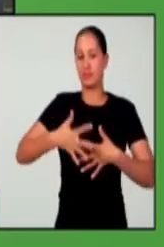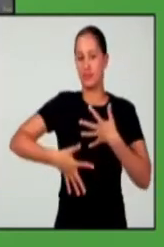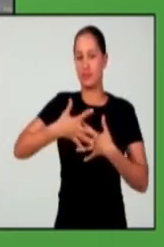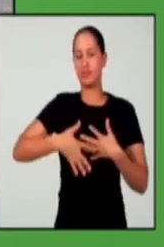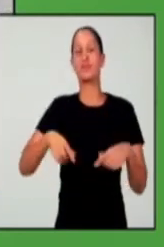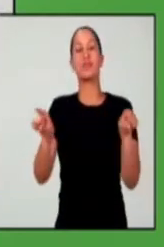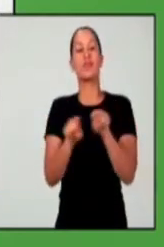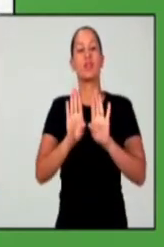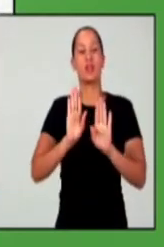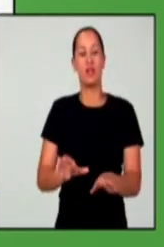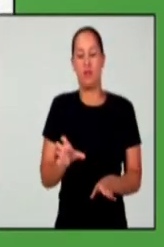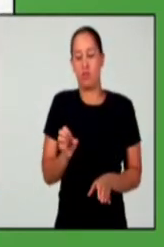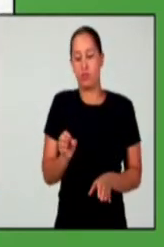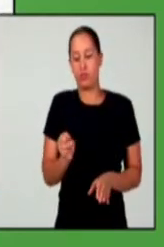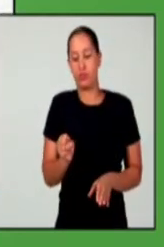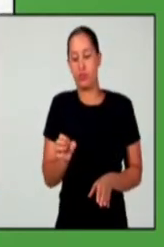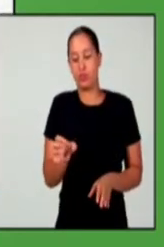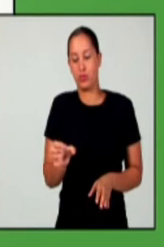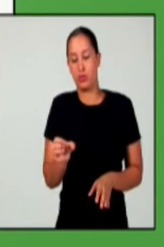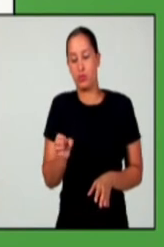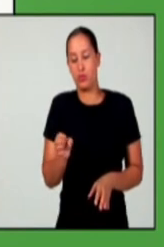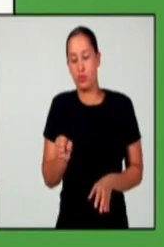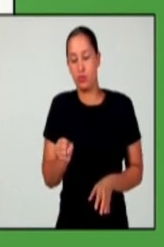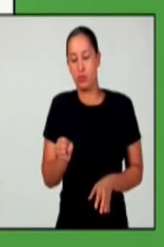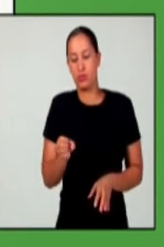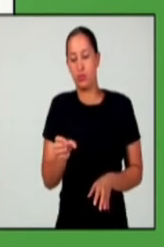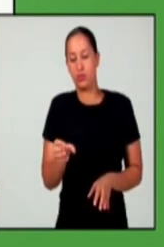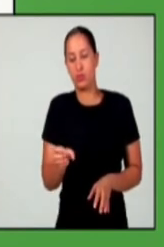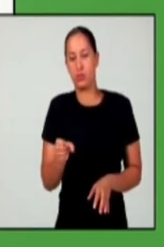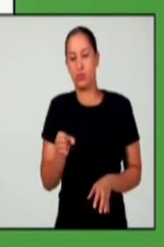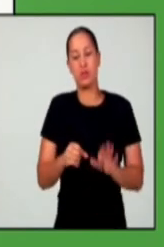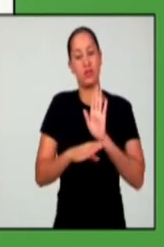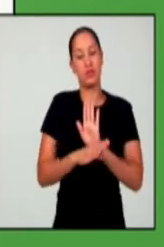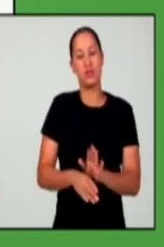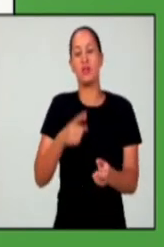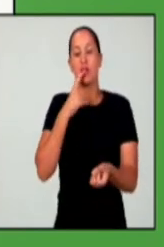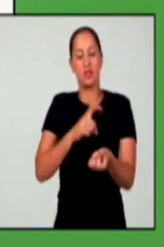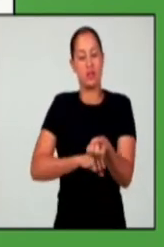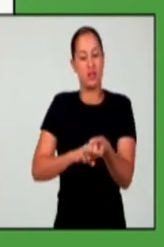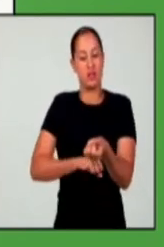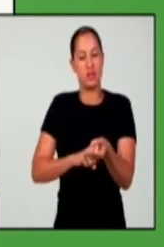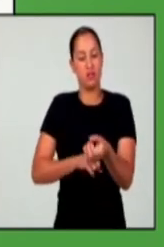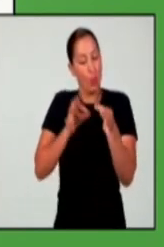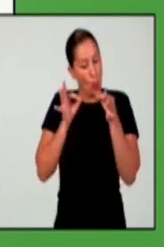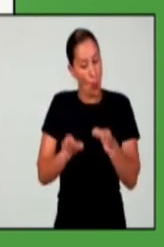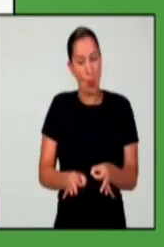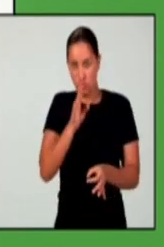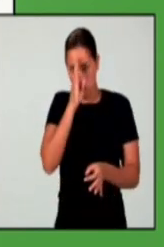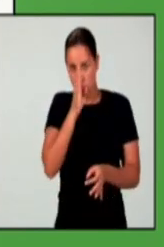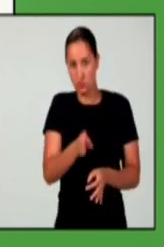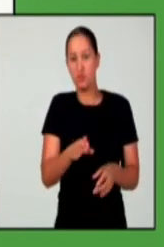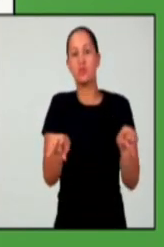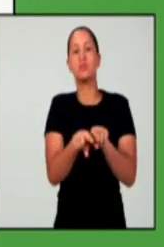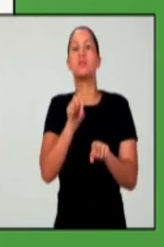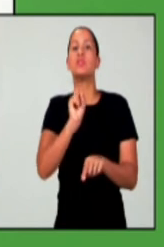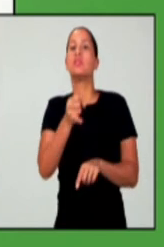nesses vasos. As válvulas das veias evitam o acúmulo e ajudam o transporte do sangue numa única